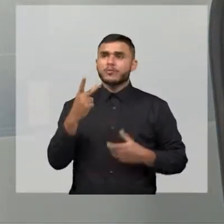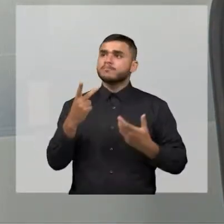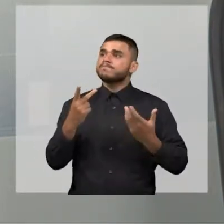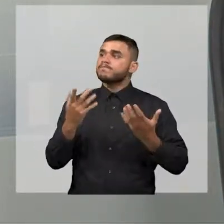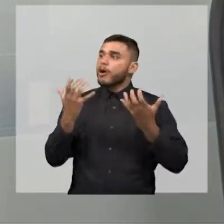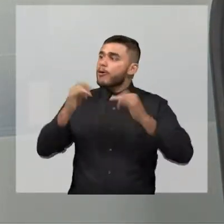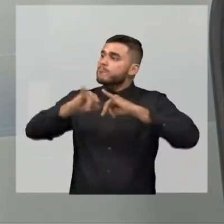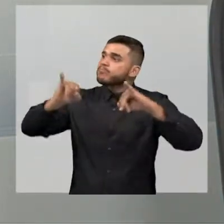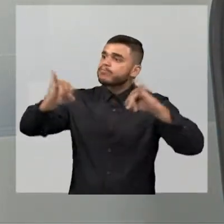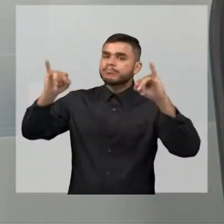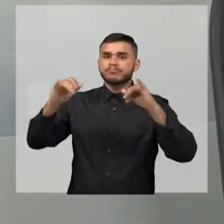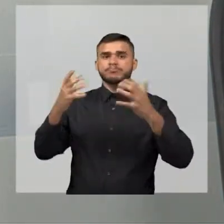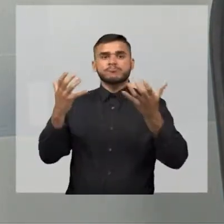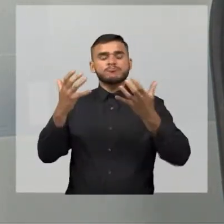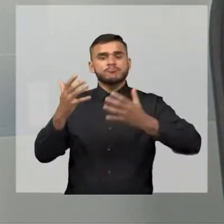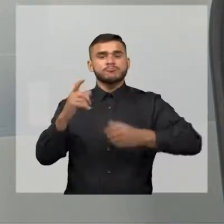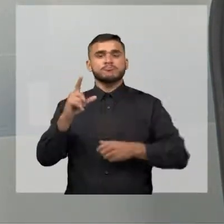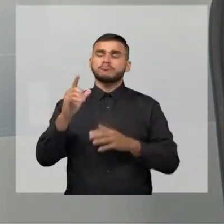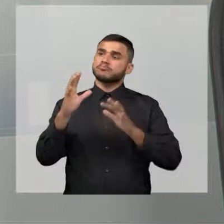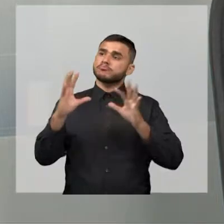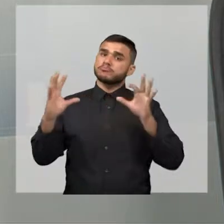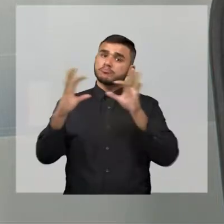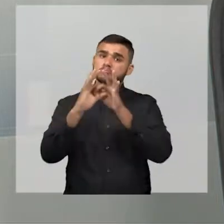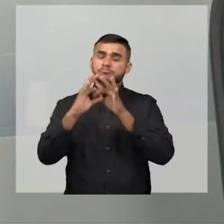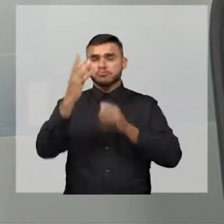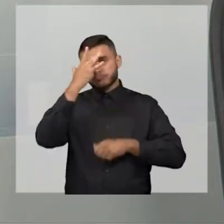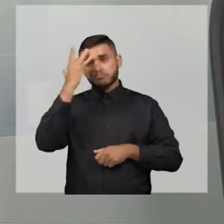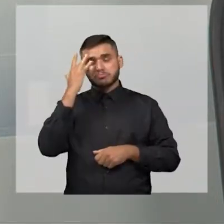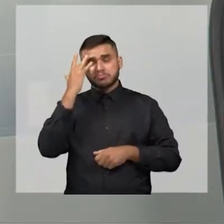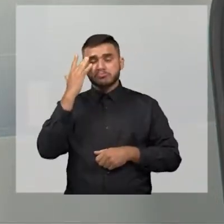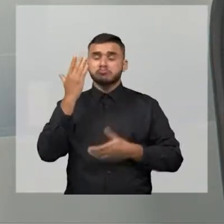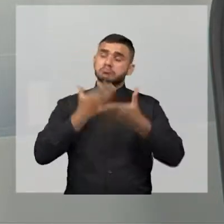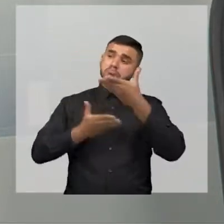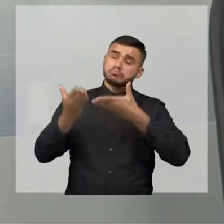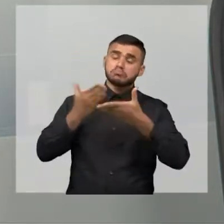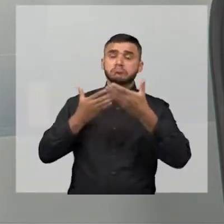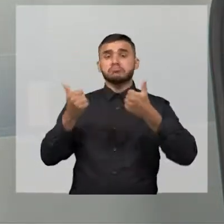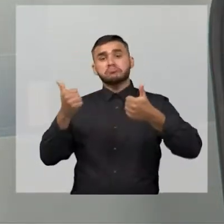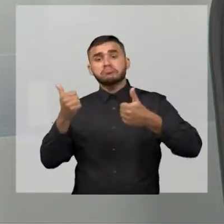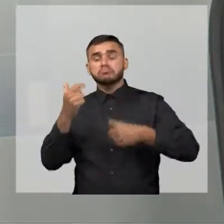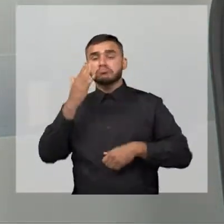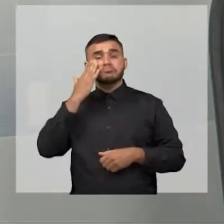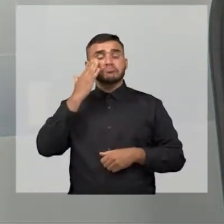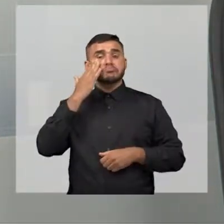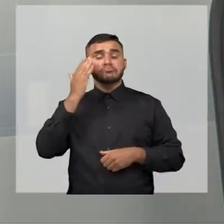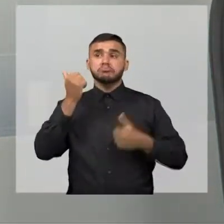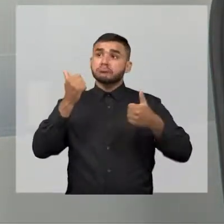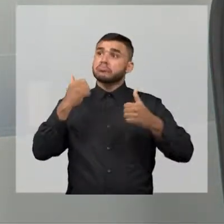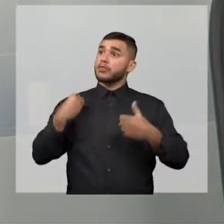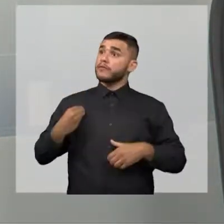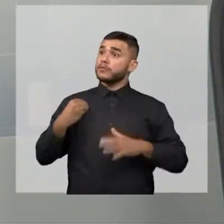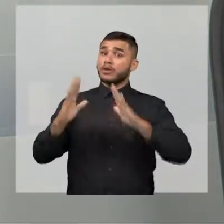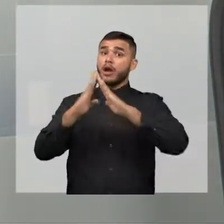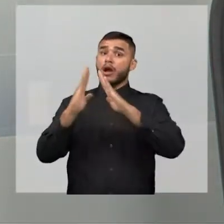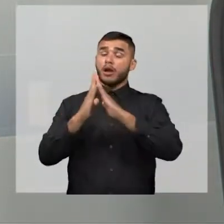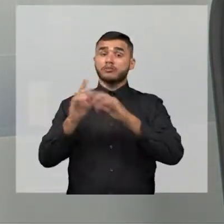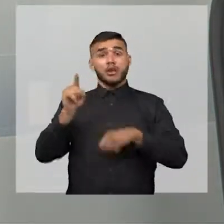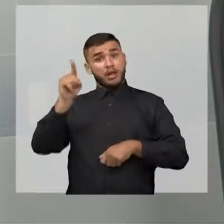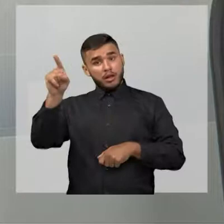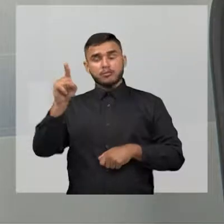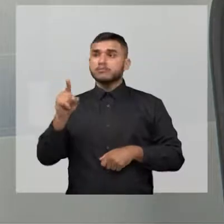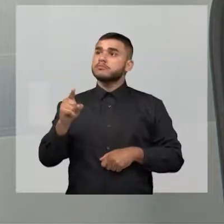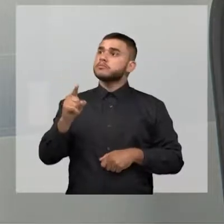criei essa identidade, acabei me relacionando com uma pessoa de lá, fiquei morando em Caucaia e me entusiasmei